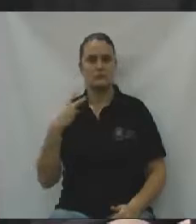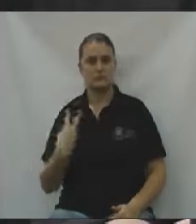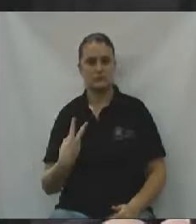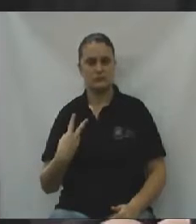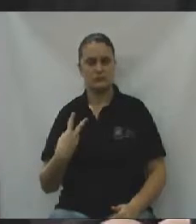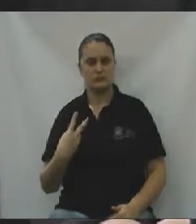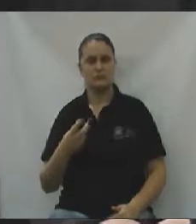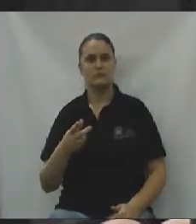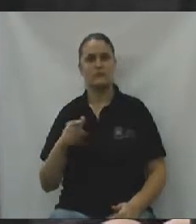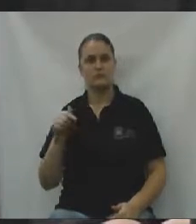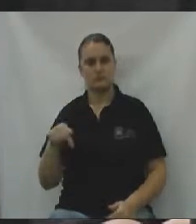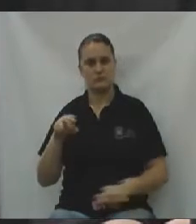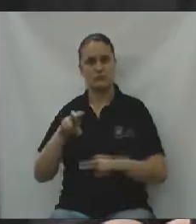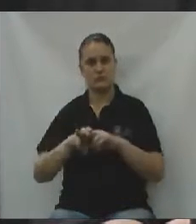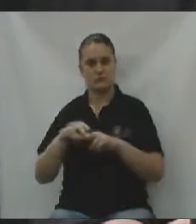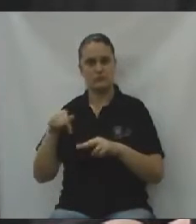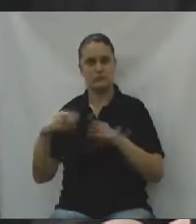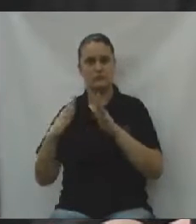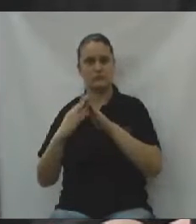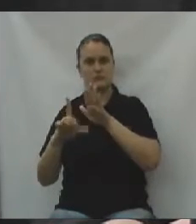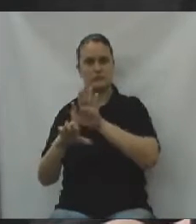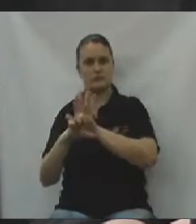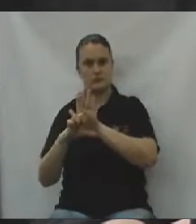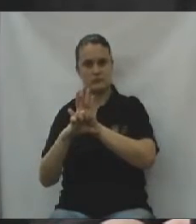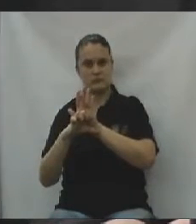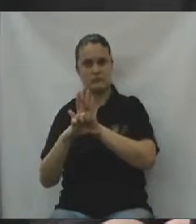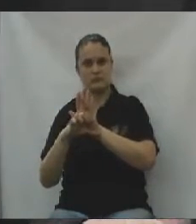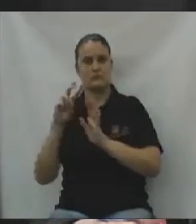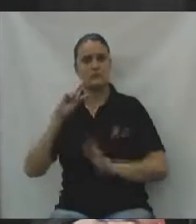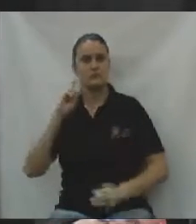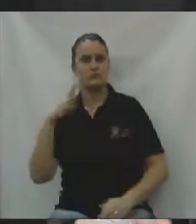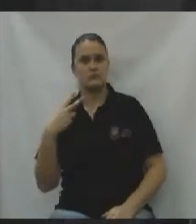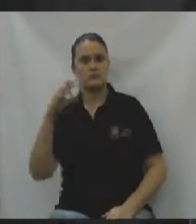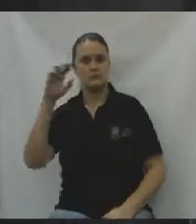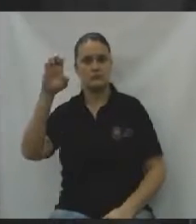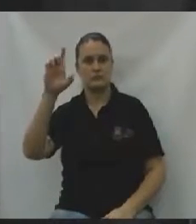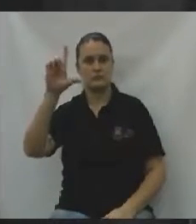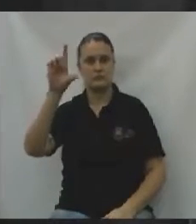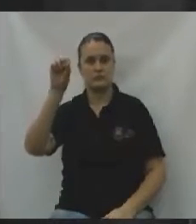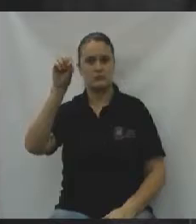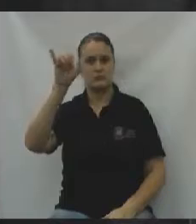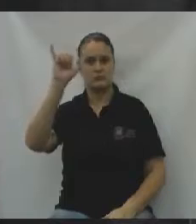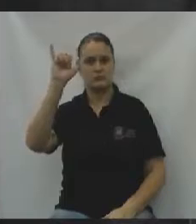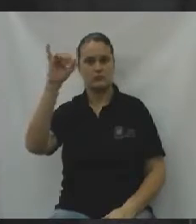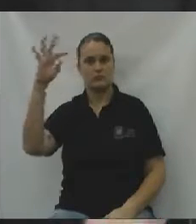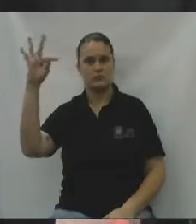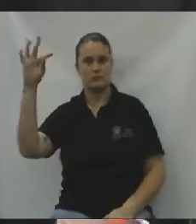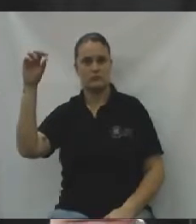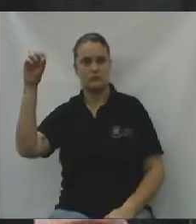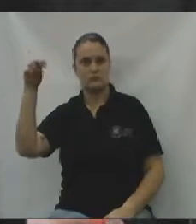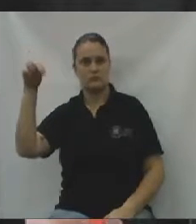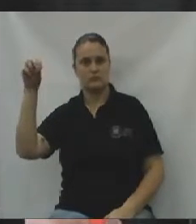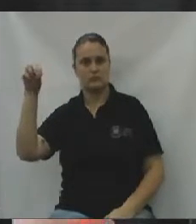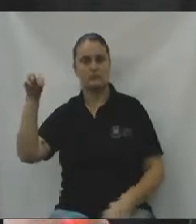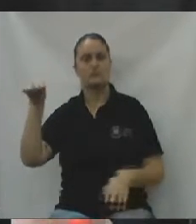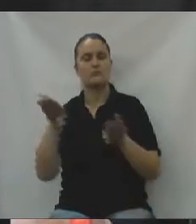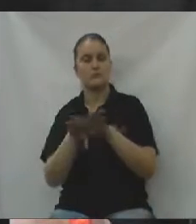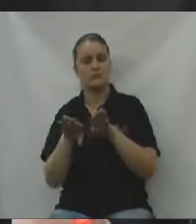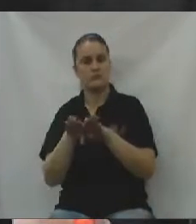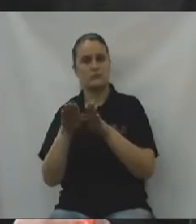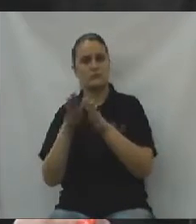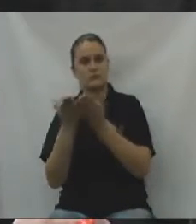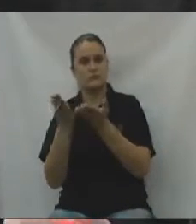que ocupou uma cadeira nessa Casa de Leis, vereador Eloy Tonon. Também, esse